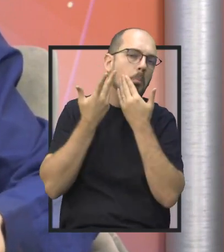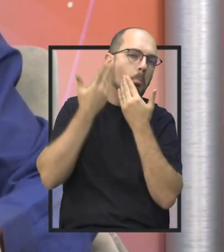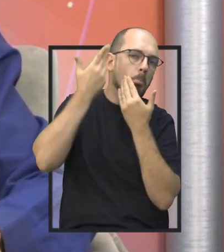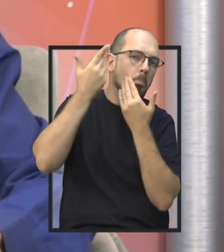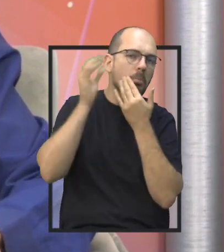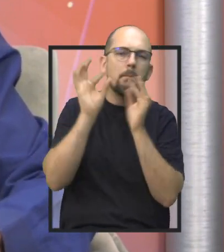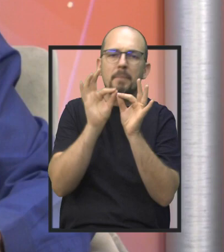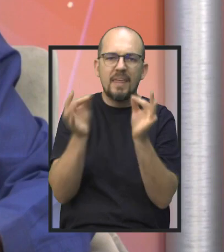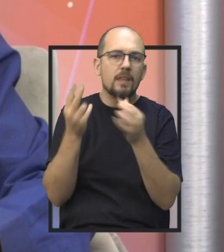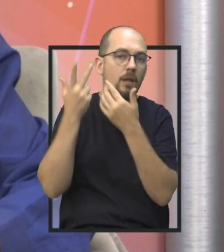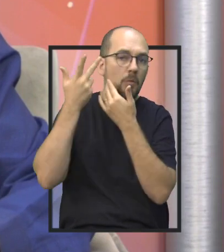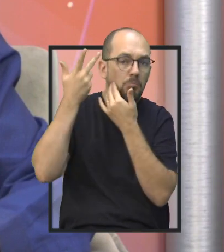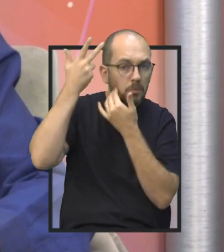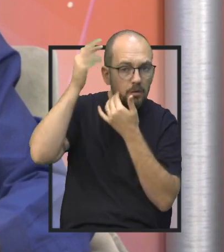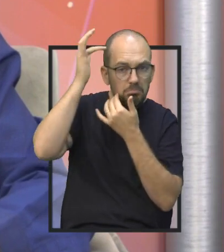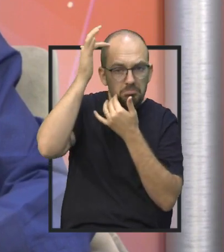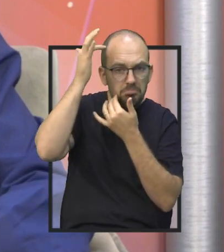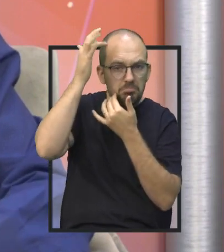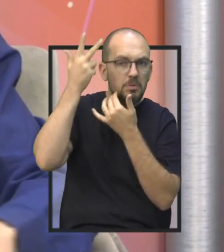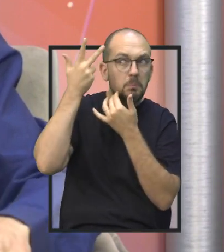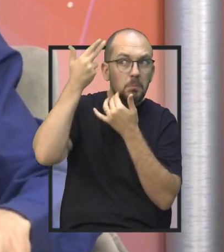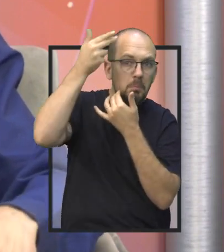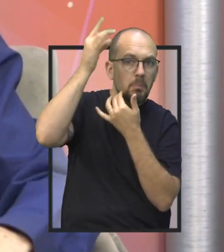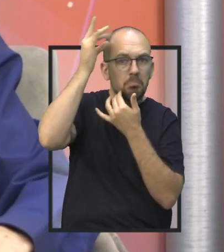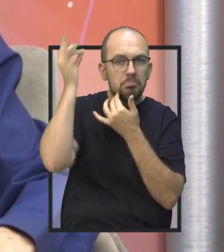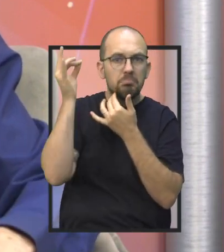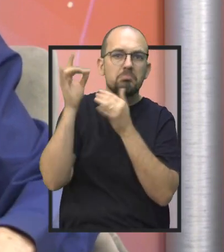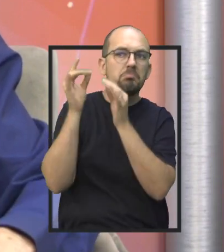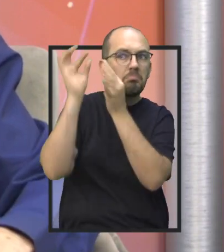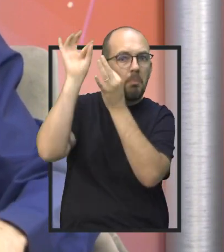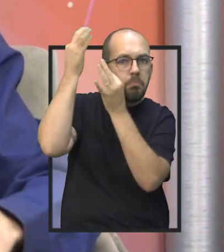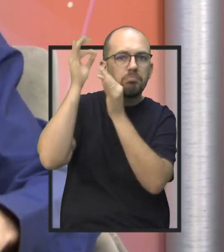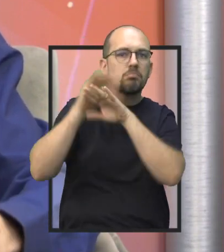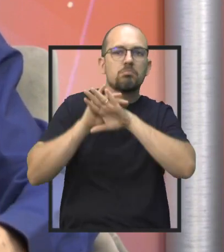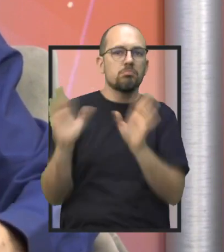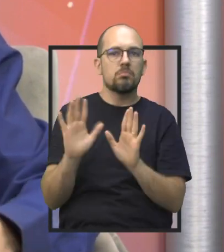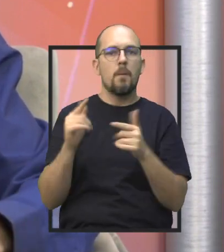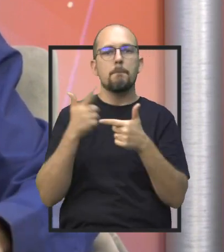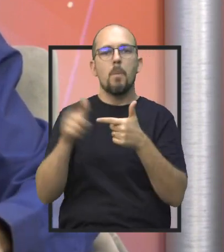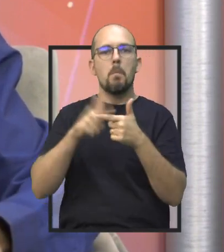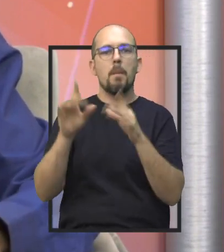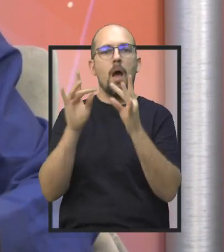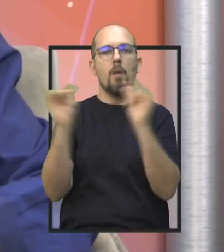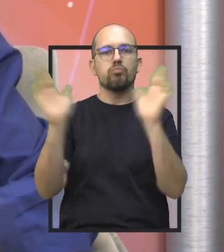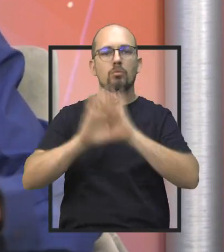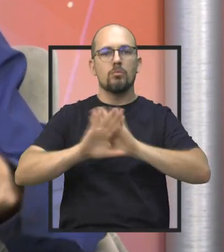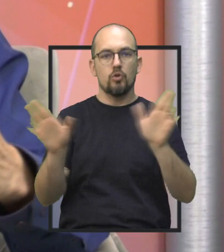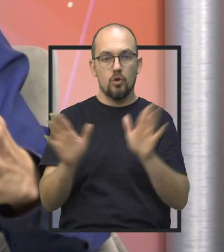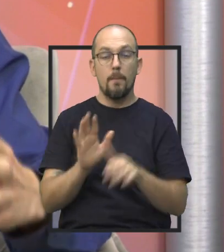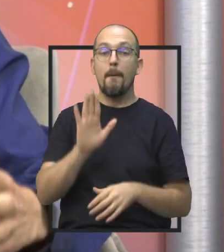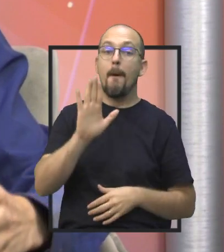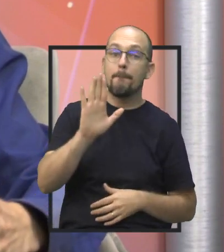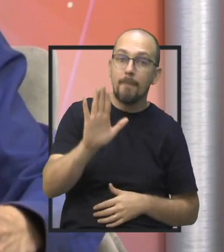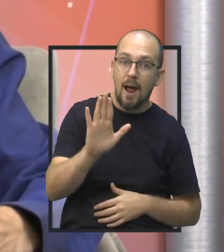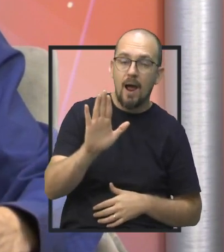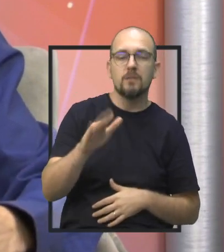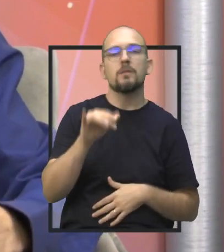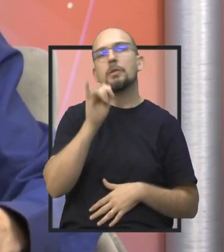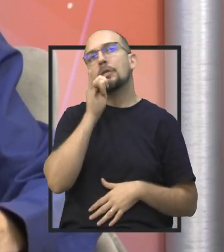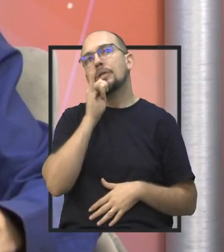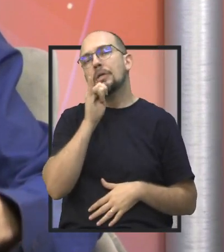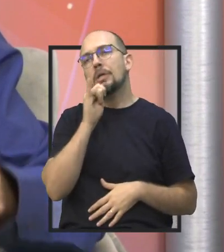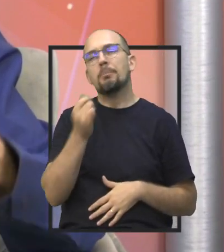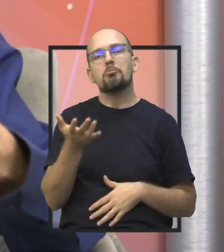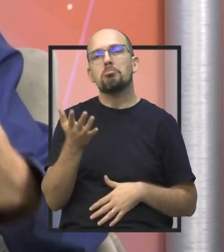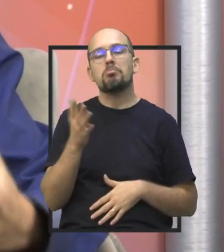pequena, faz uma ressecção cirúrgica e está resolvido o problema. Eventualmente, em alguns casos específicos, seja